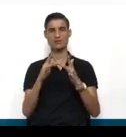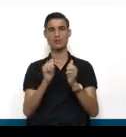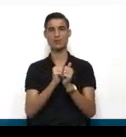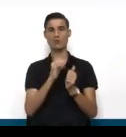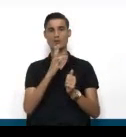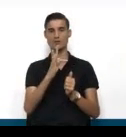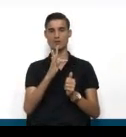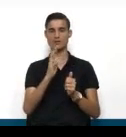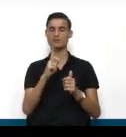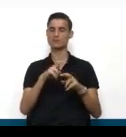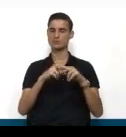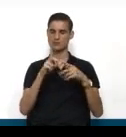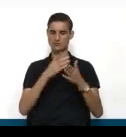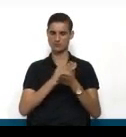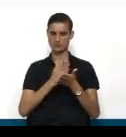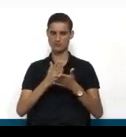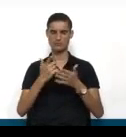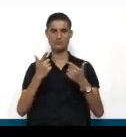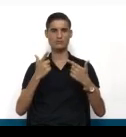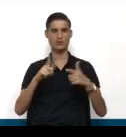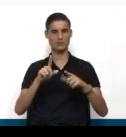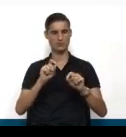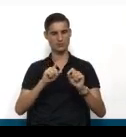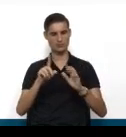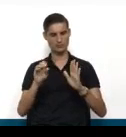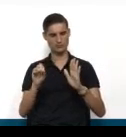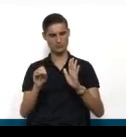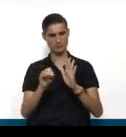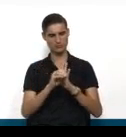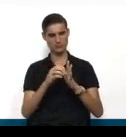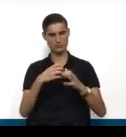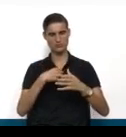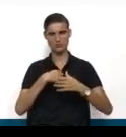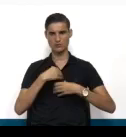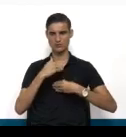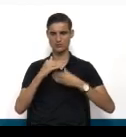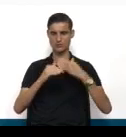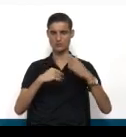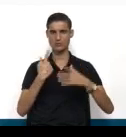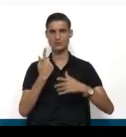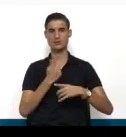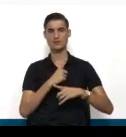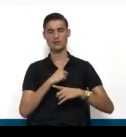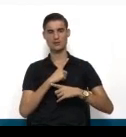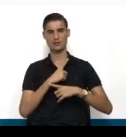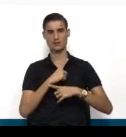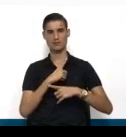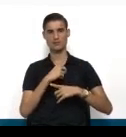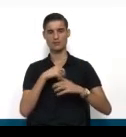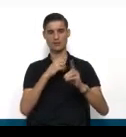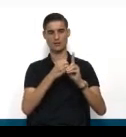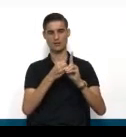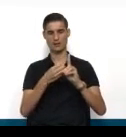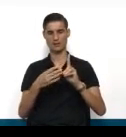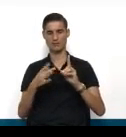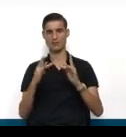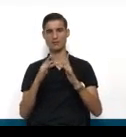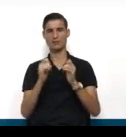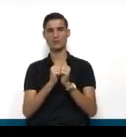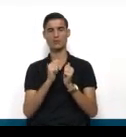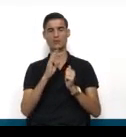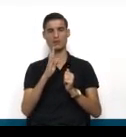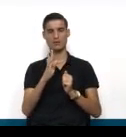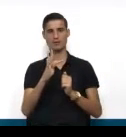fazer o mesmo procedimento. Eu vou pegar essa função, essa equação que nós temos aqui, e vou derivar em relação a